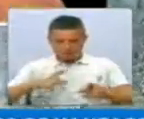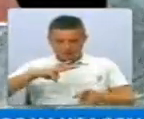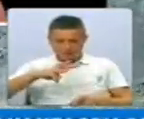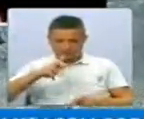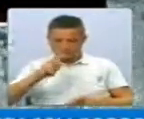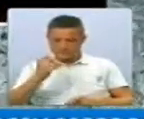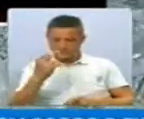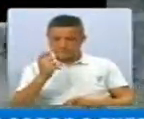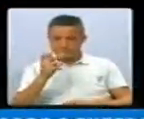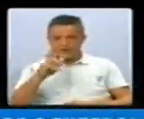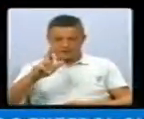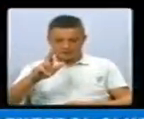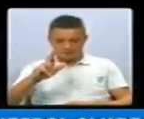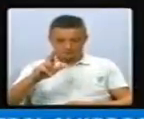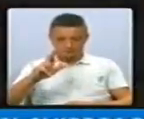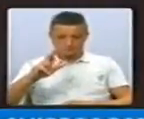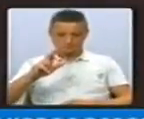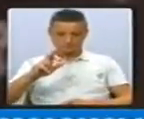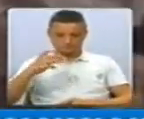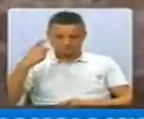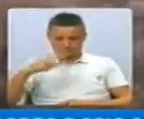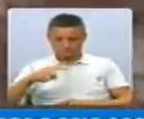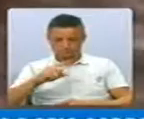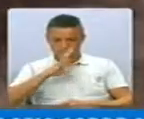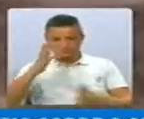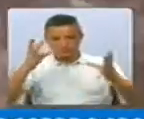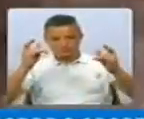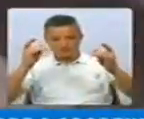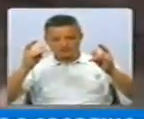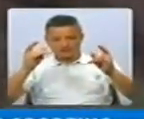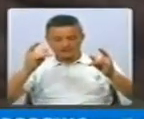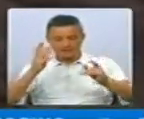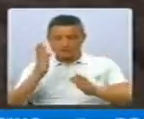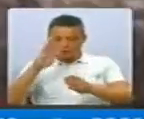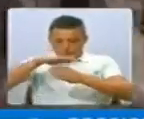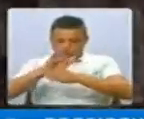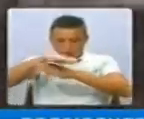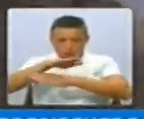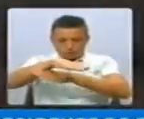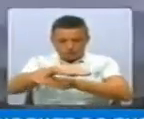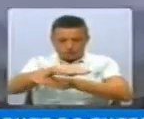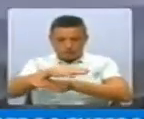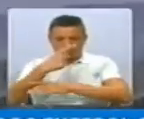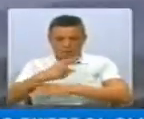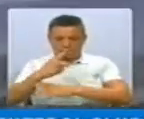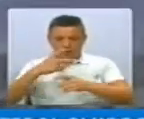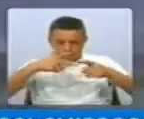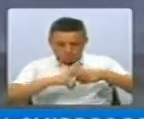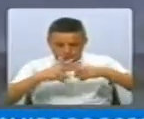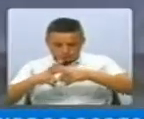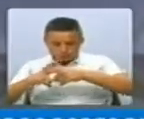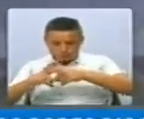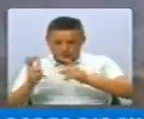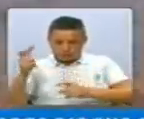que a Maven é, digamos, em jeito de brincadeira, um jeep recheado de instrumentação de ponta que